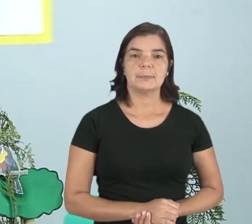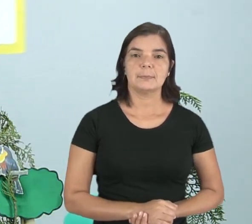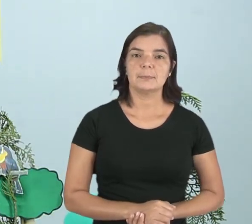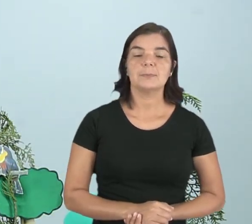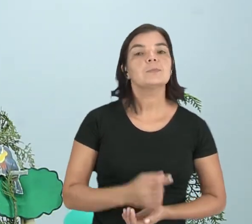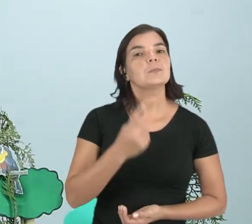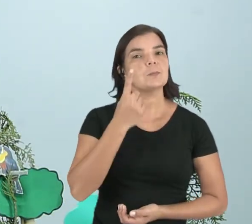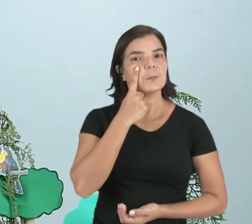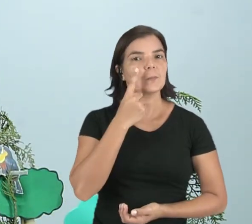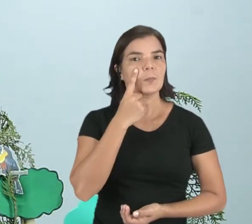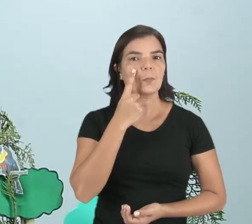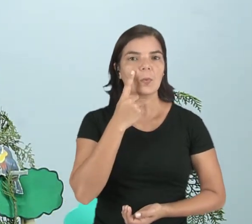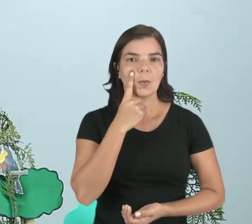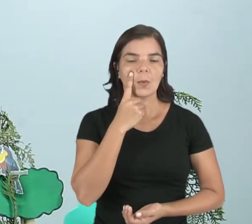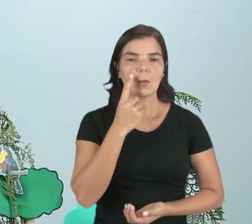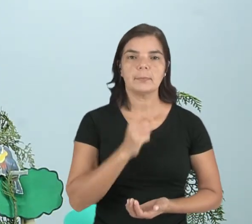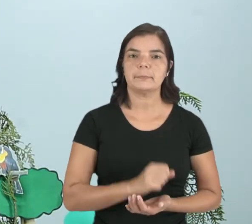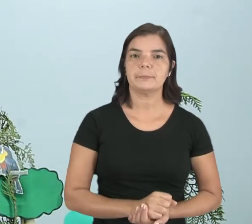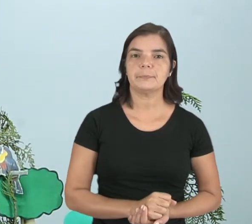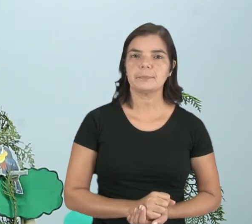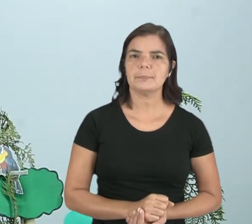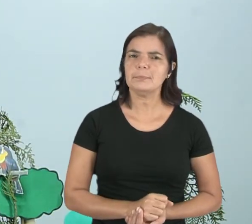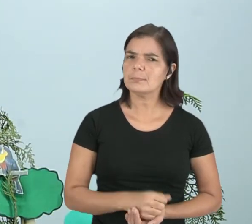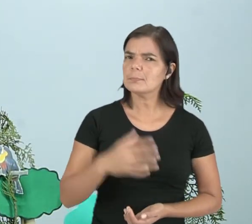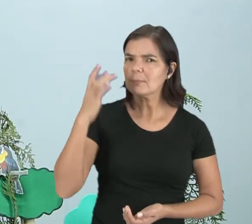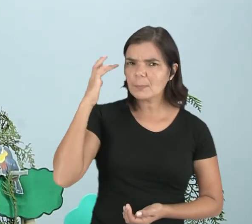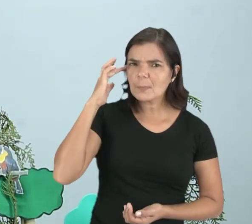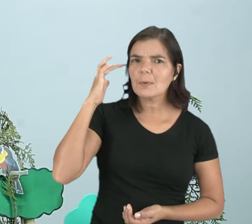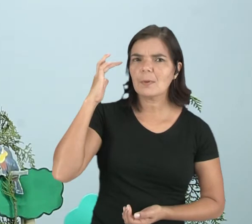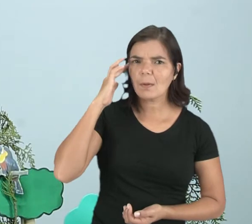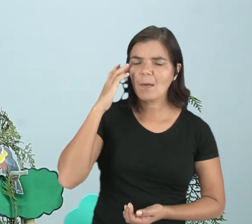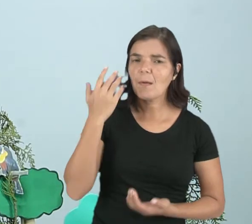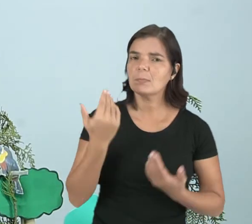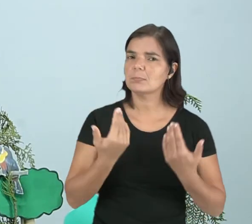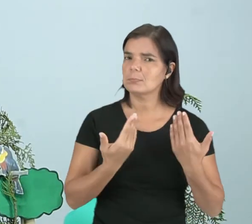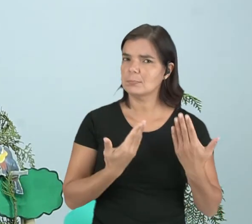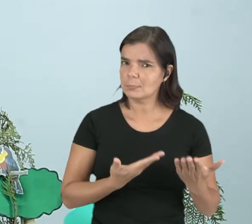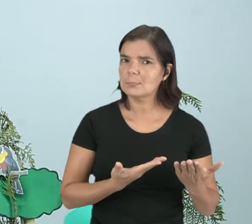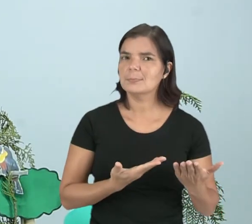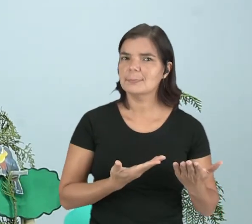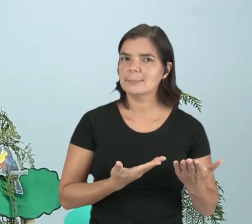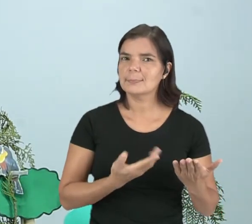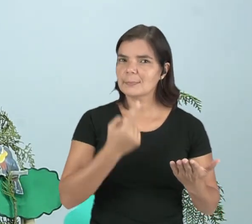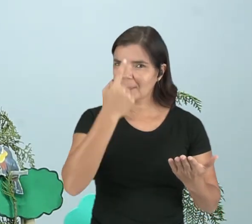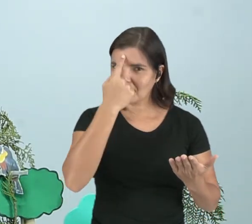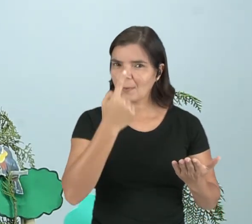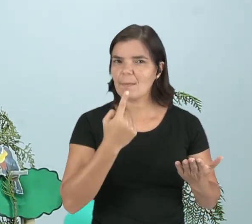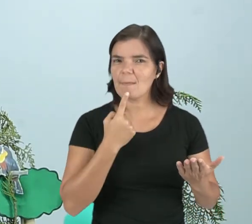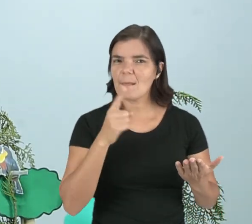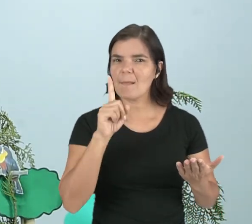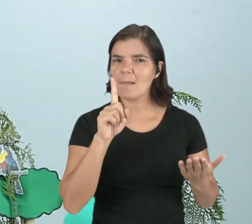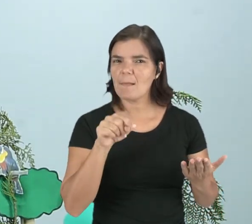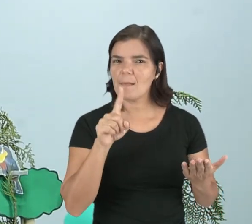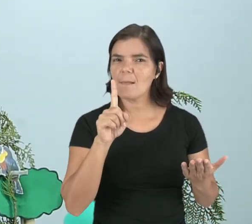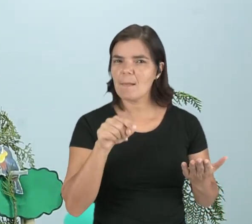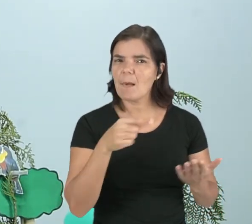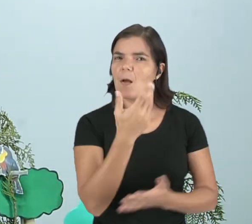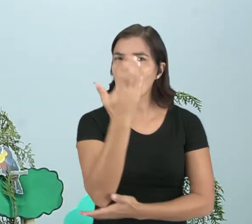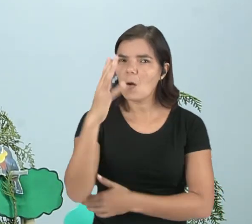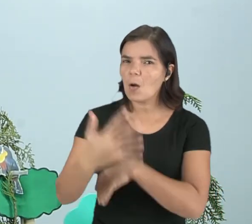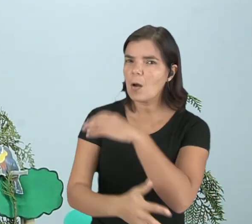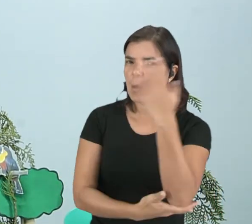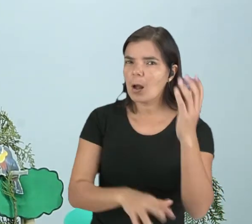Vamos observar essa imagem. Vocês acham que esta imagem aqui é uma imagem de uma